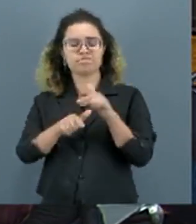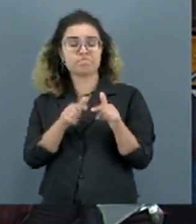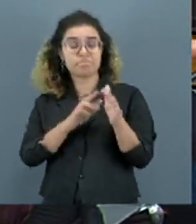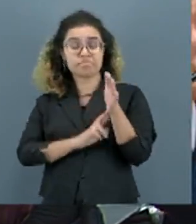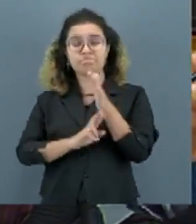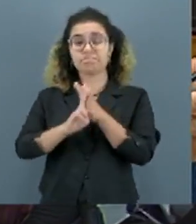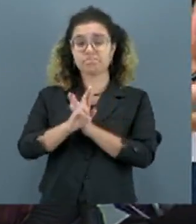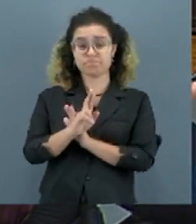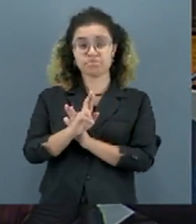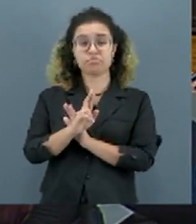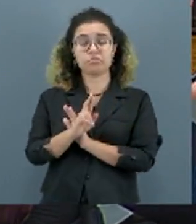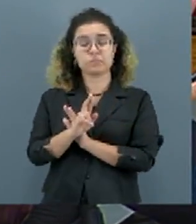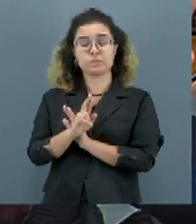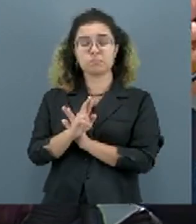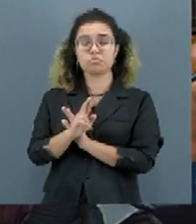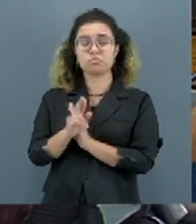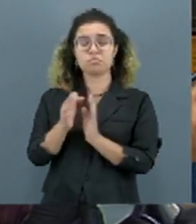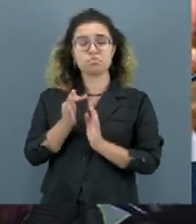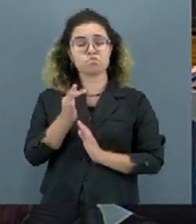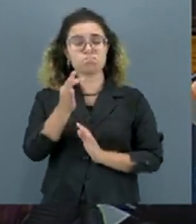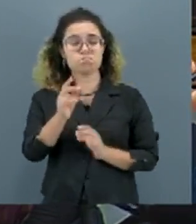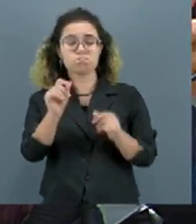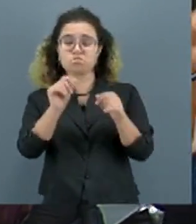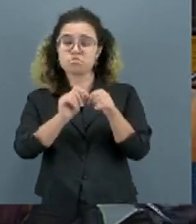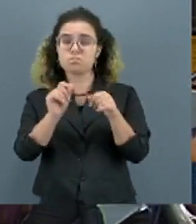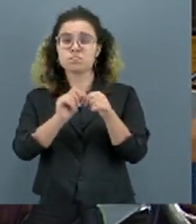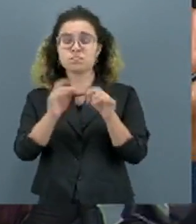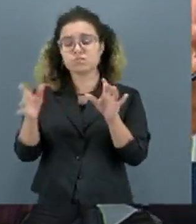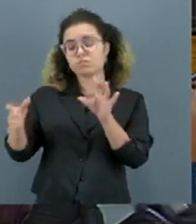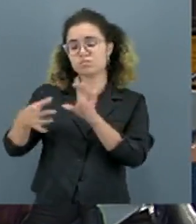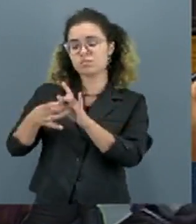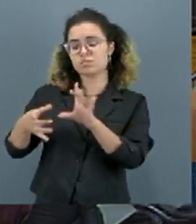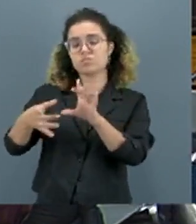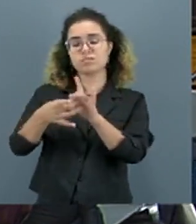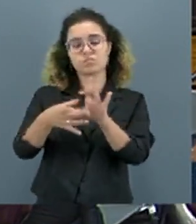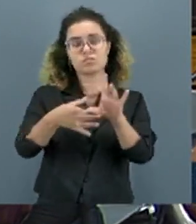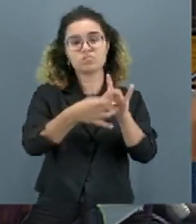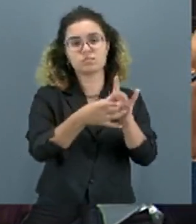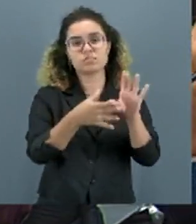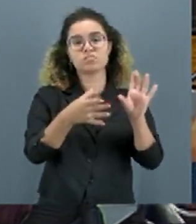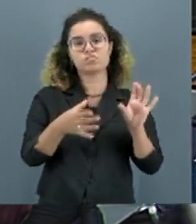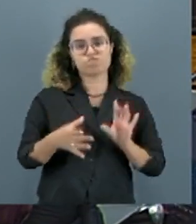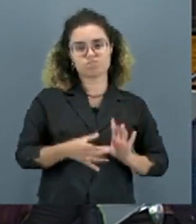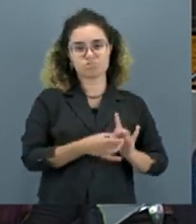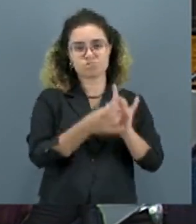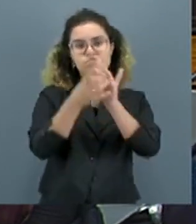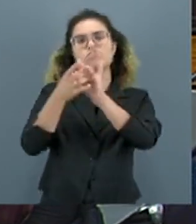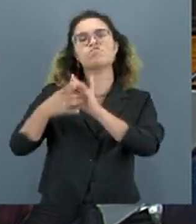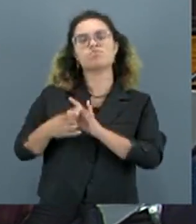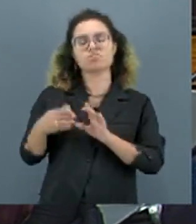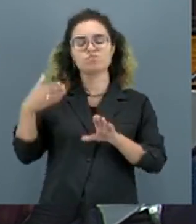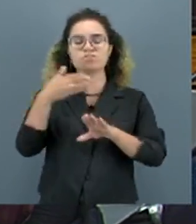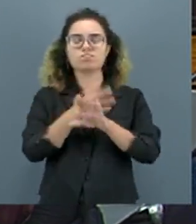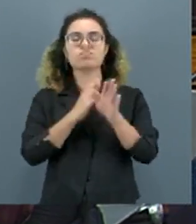que irá fazer a união desses conceitos em torno da reforma